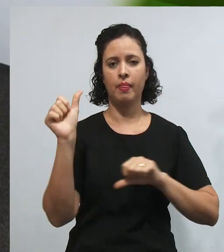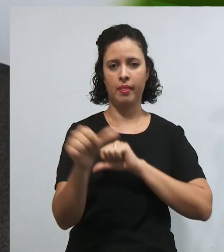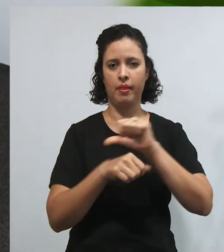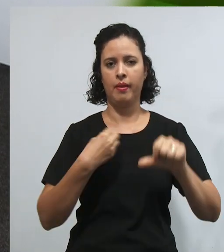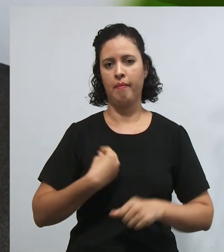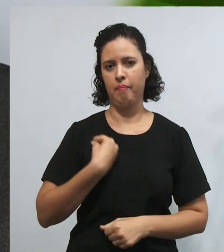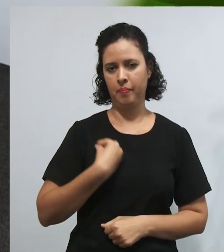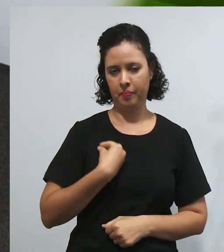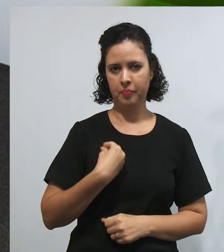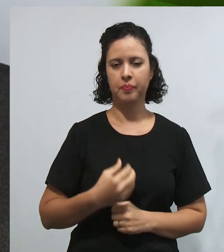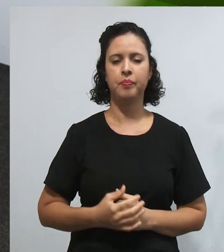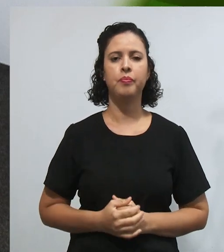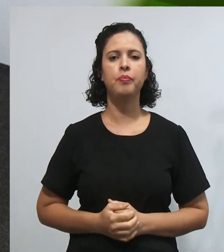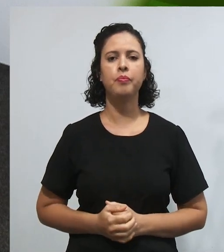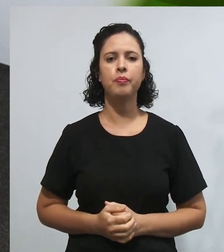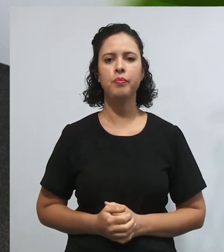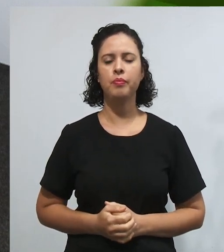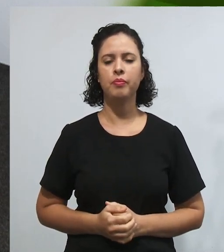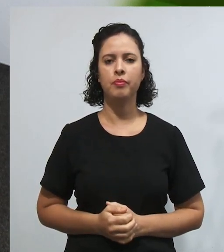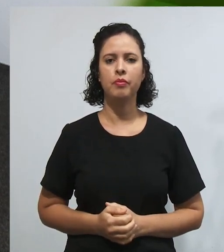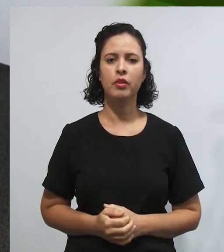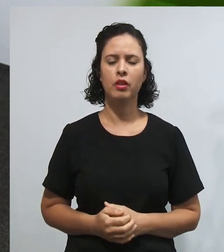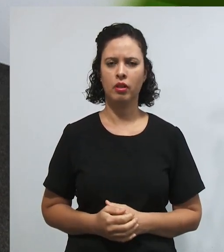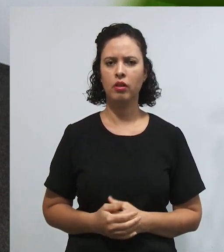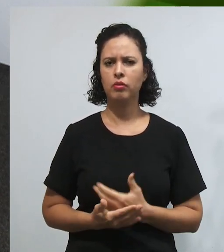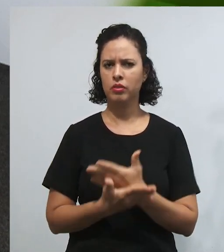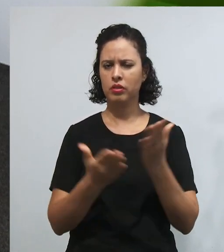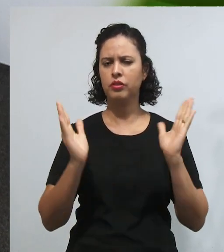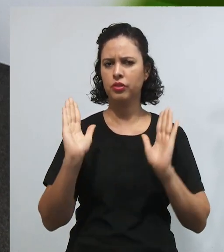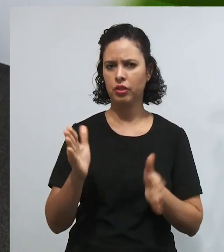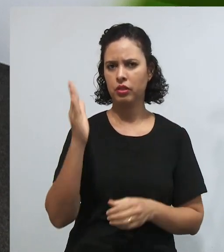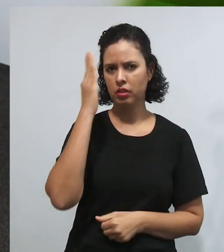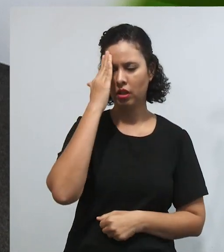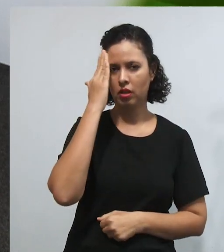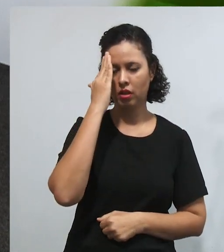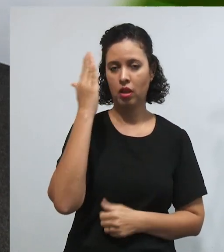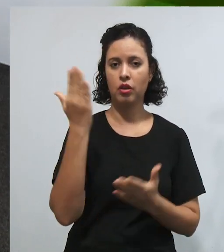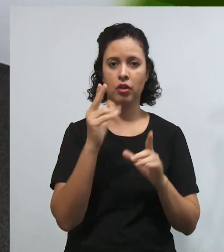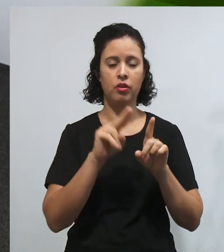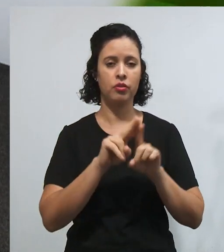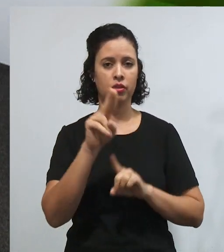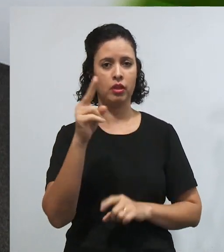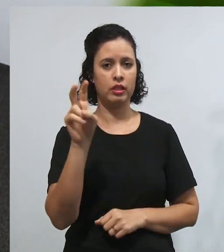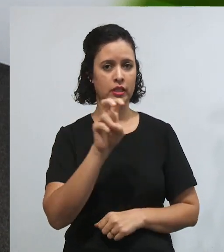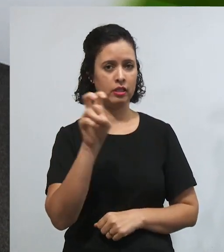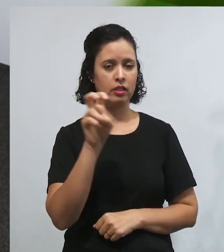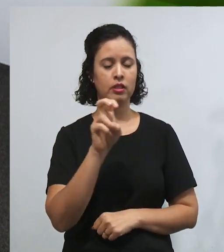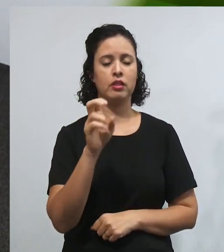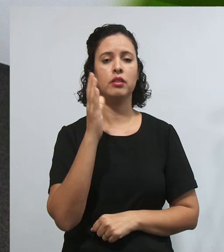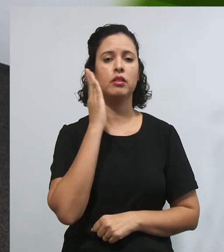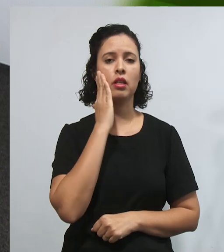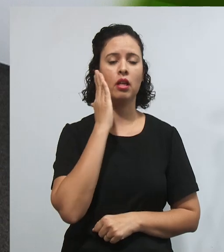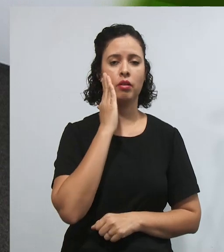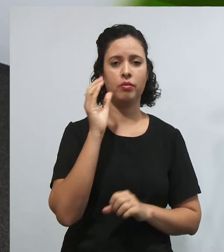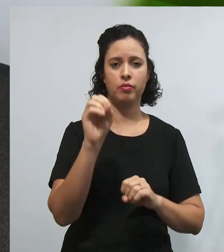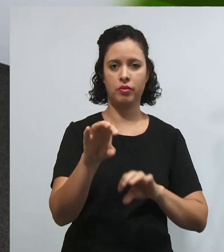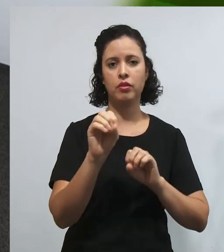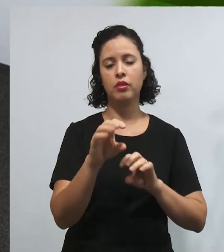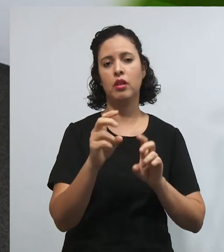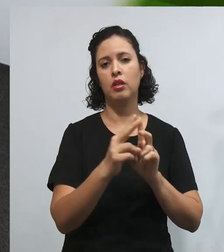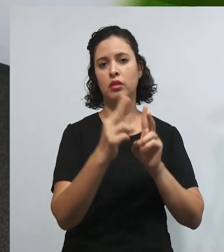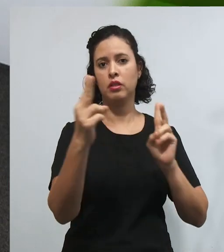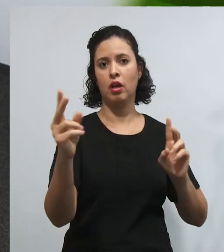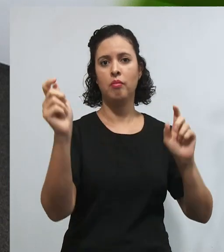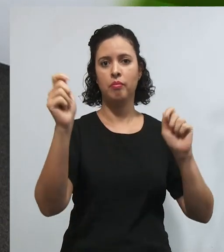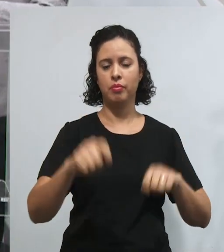Mudando Realidades. Mas é isso aí, agora que você já sabe, vamos para a nossa unidade 5. Já sabemos que a educação à distância, ela de fato